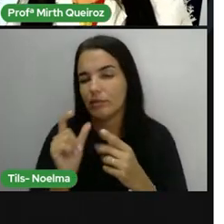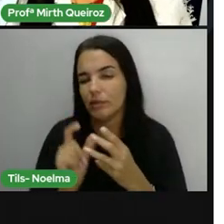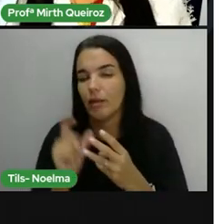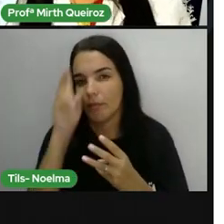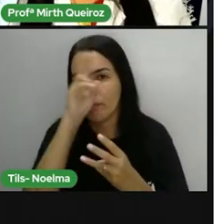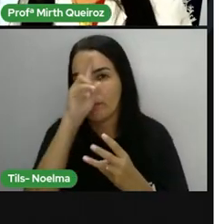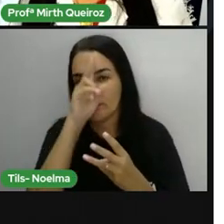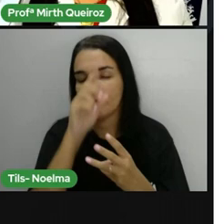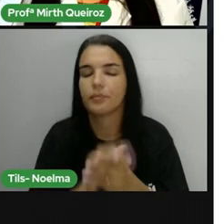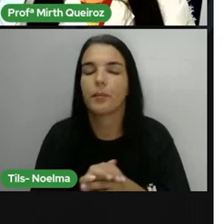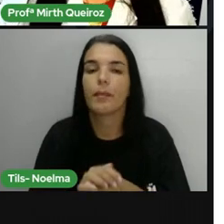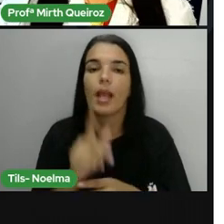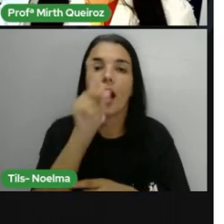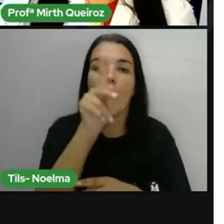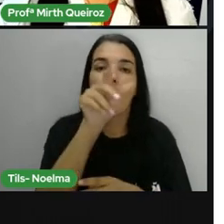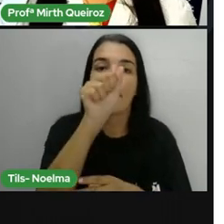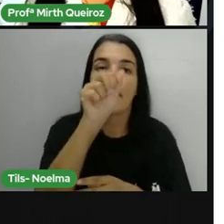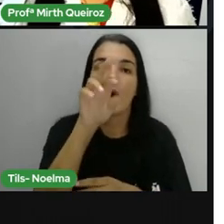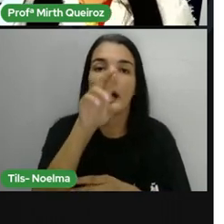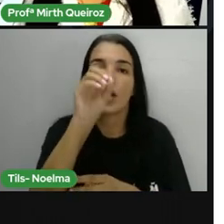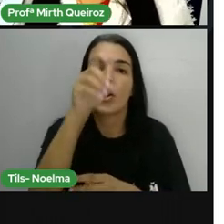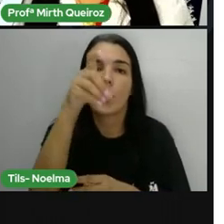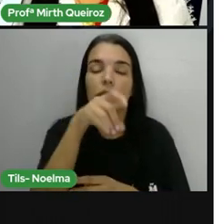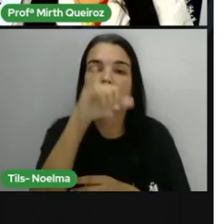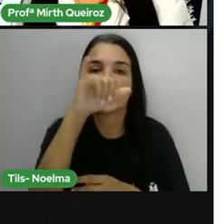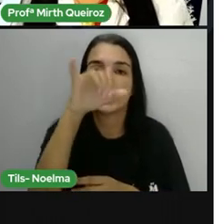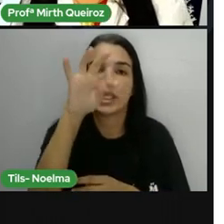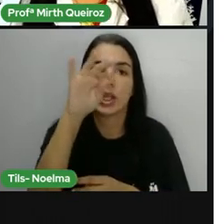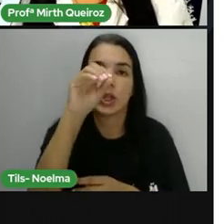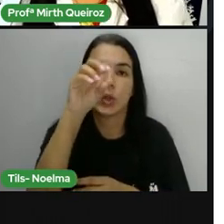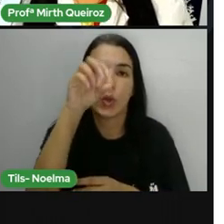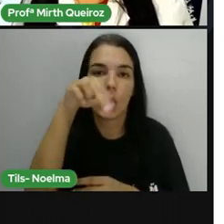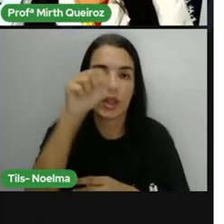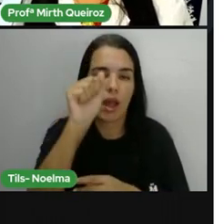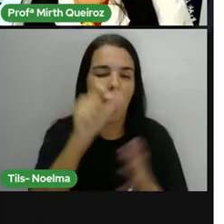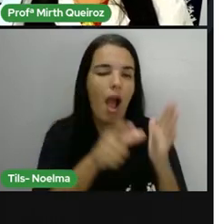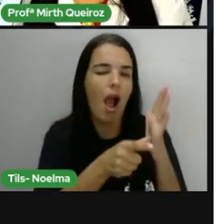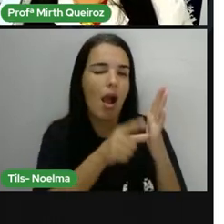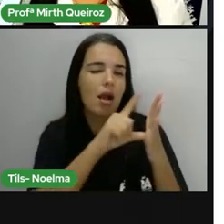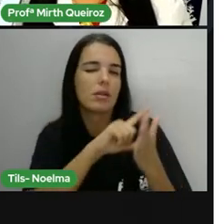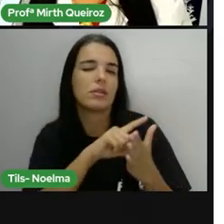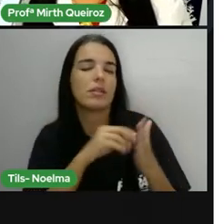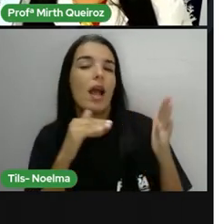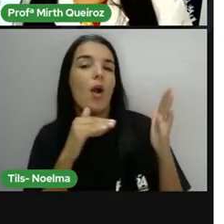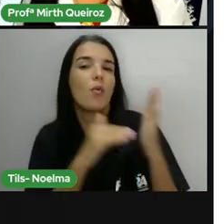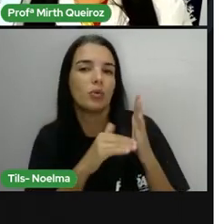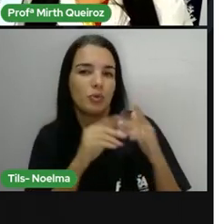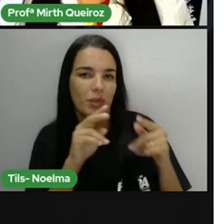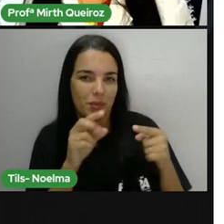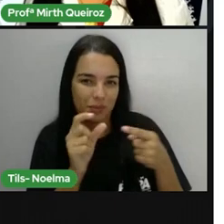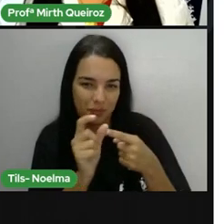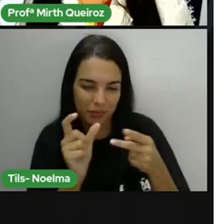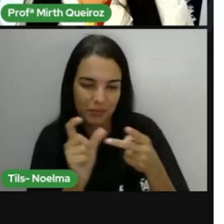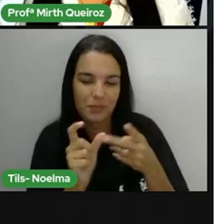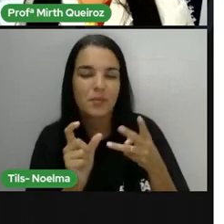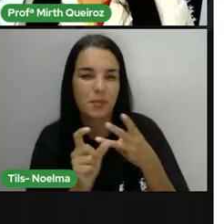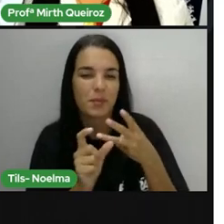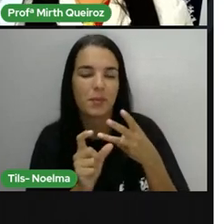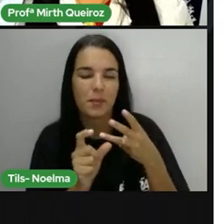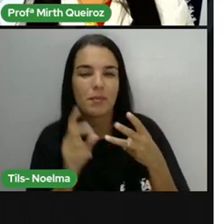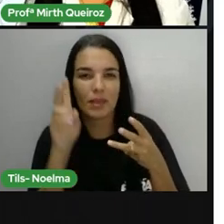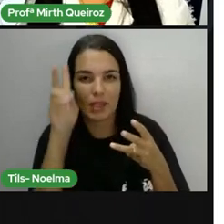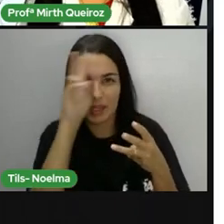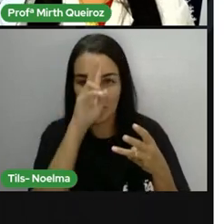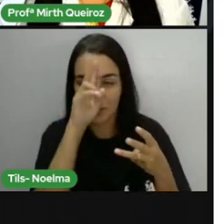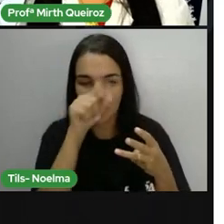palavra. Paroxítona é a penúltima sílaba da palavra. Então, se for uma palavra paroxítona acentuada, o acento tem que